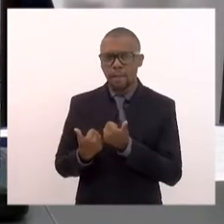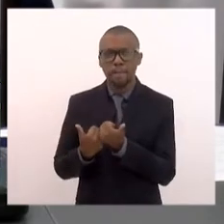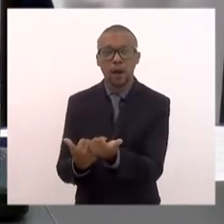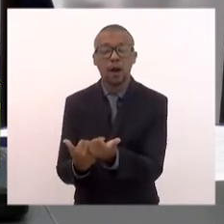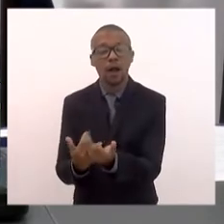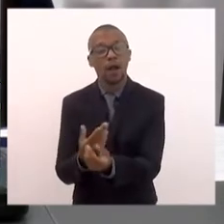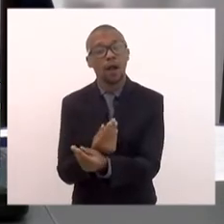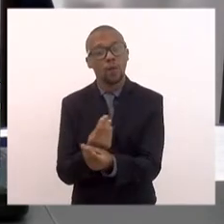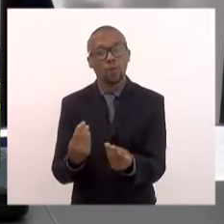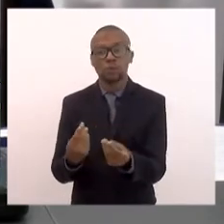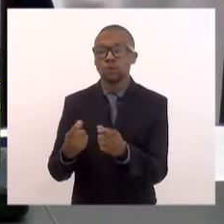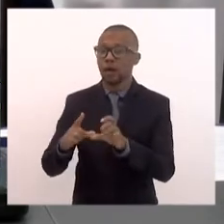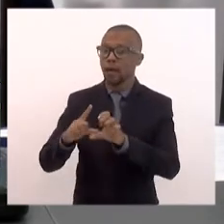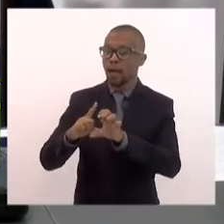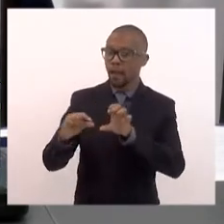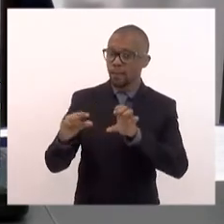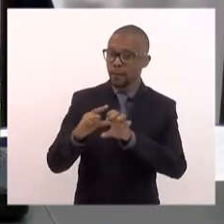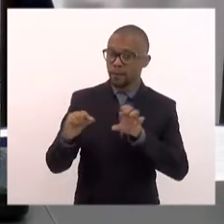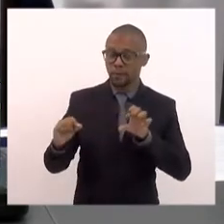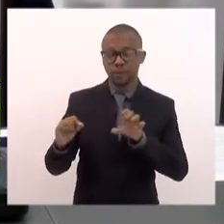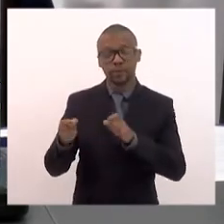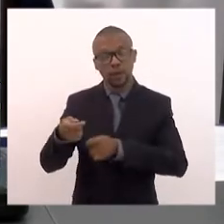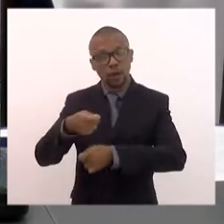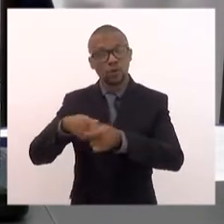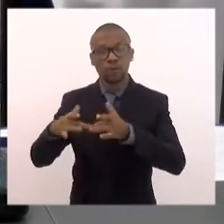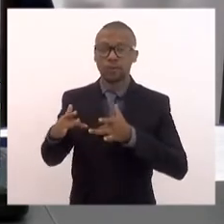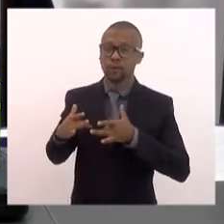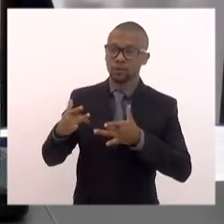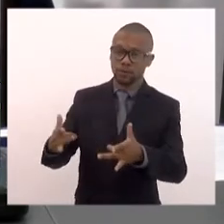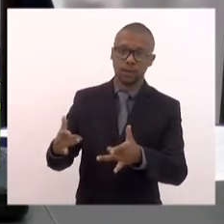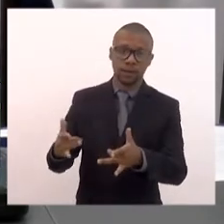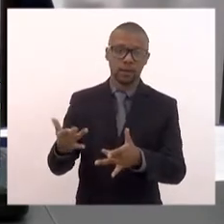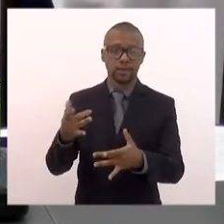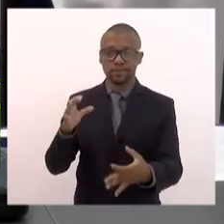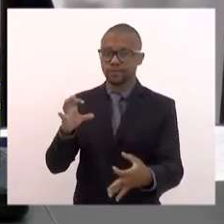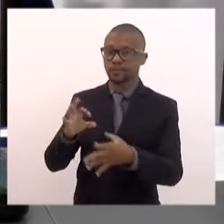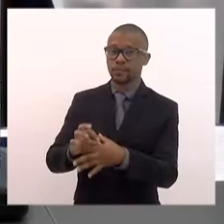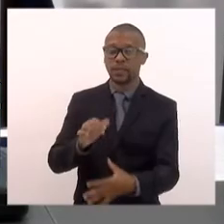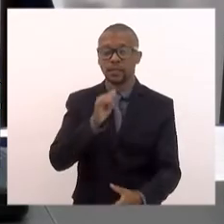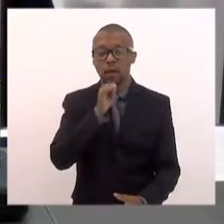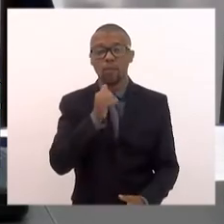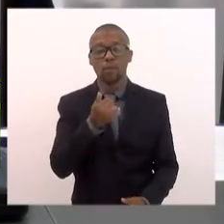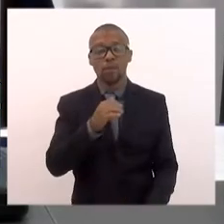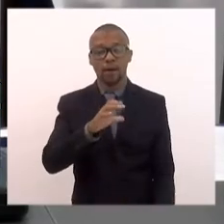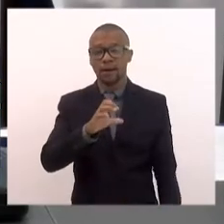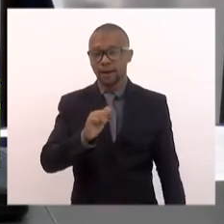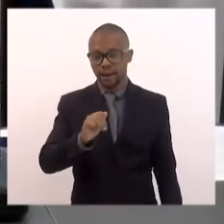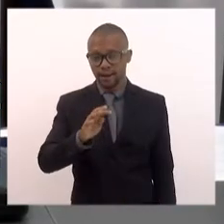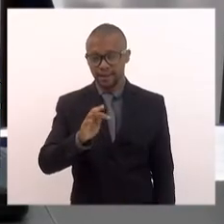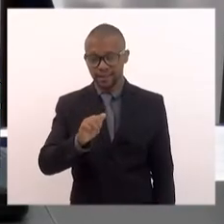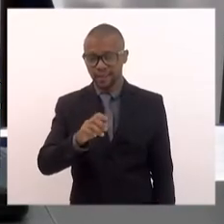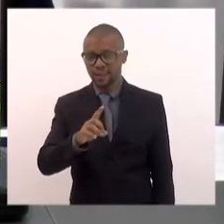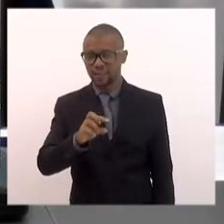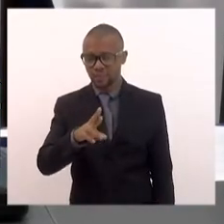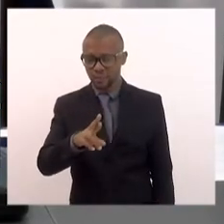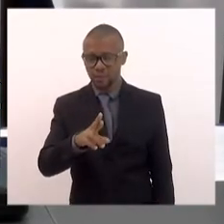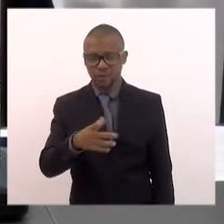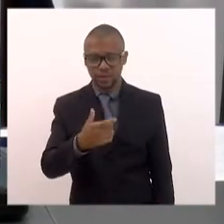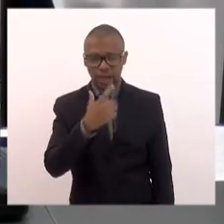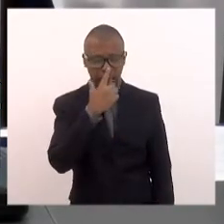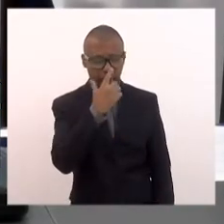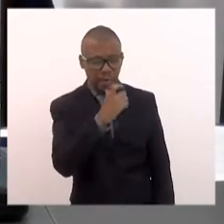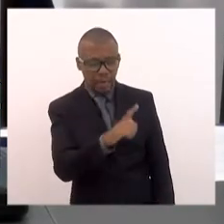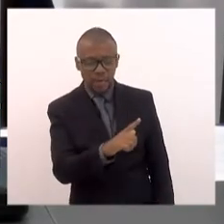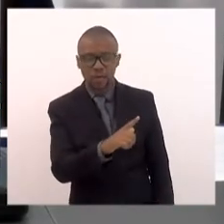empreendimentos de economia solidária estão organizados. Eu destaco, por exemplo, o trabalho de catadores e catadoras, que, em geral, estão organizados em cooperativa